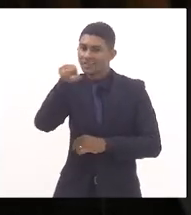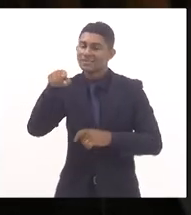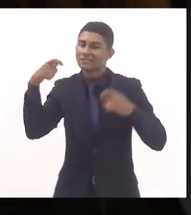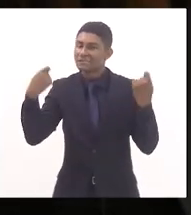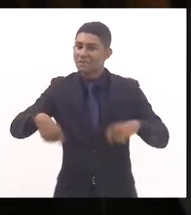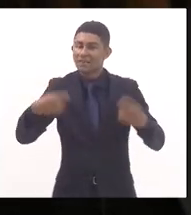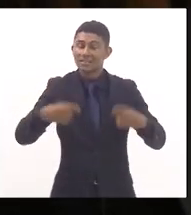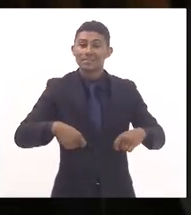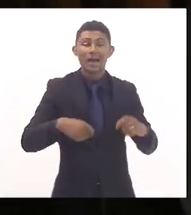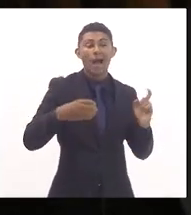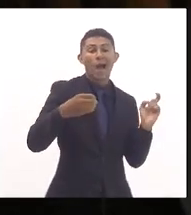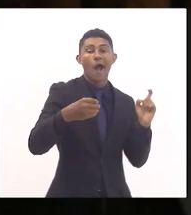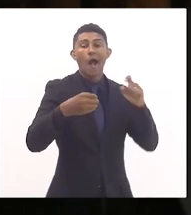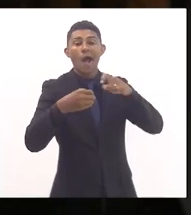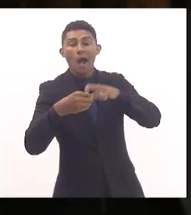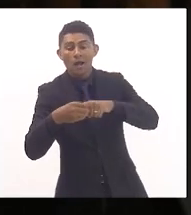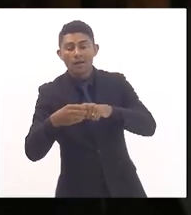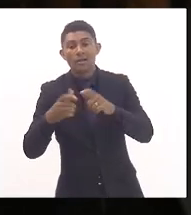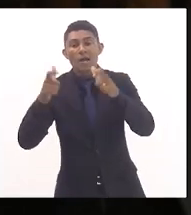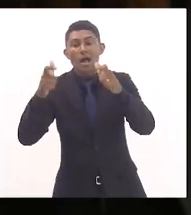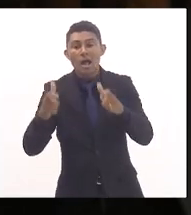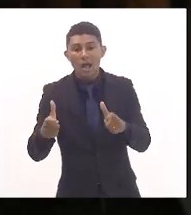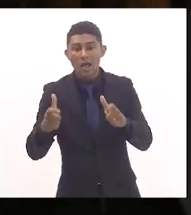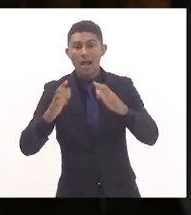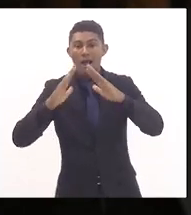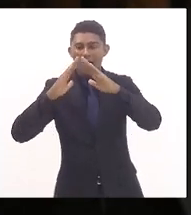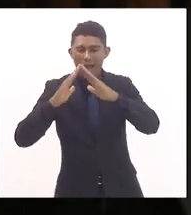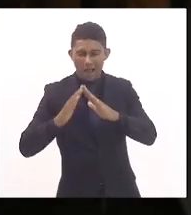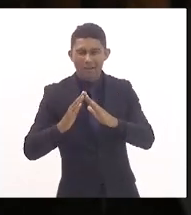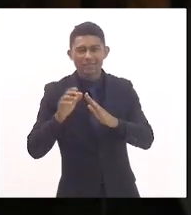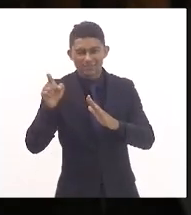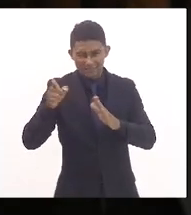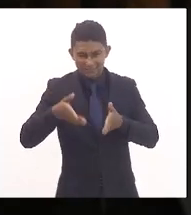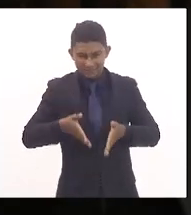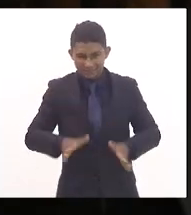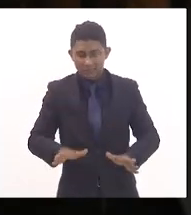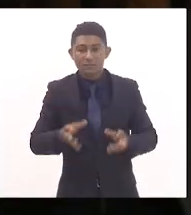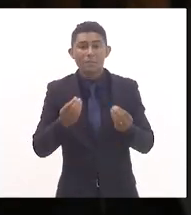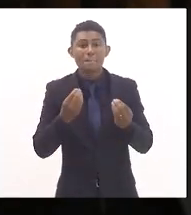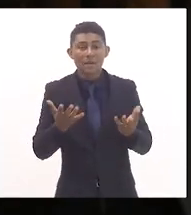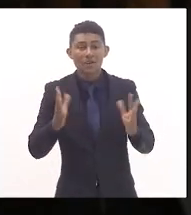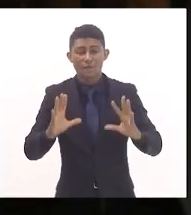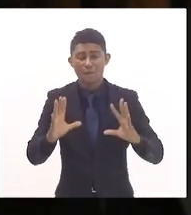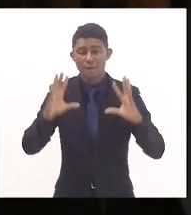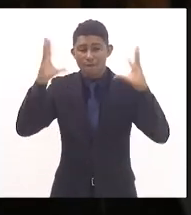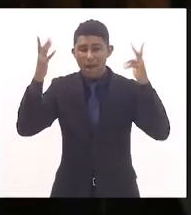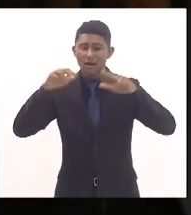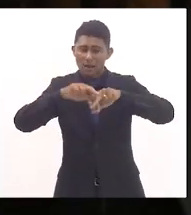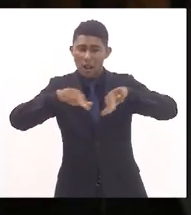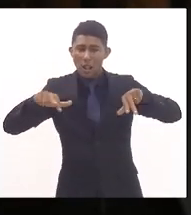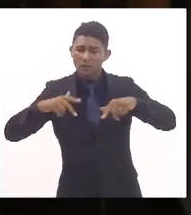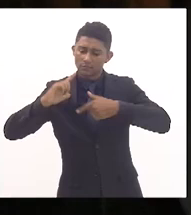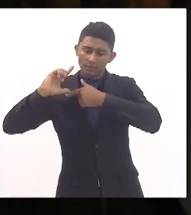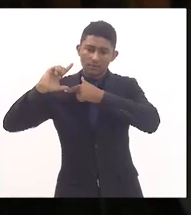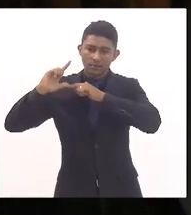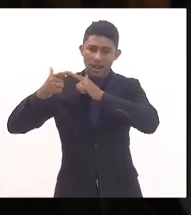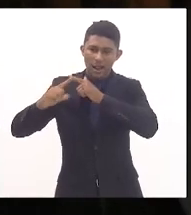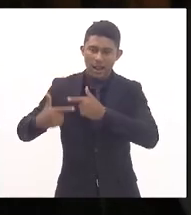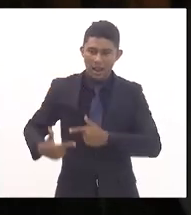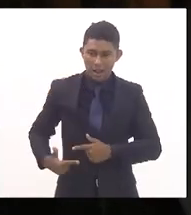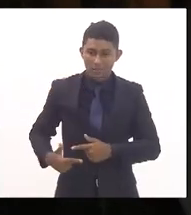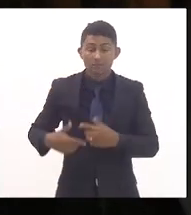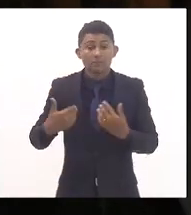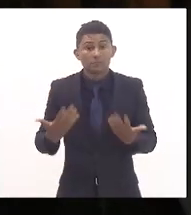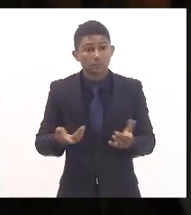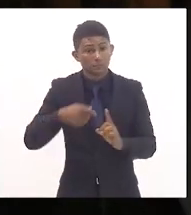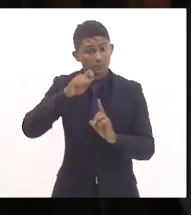festivas que é da tradição cultural e popular e deixa como é que é difícil nesse mês